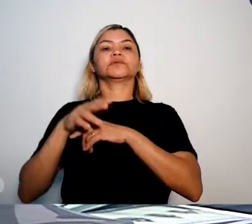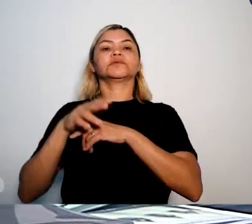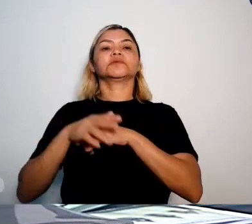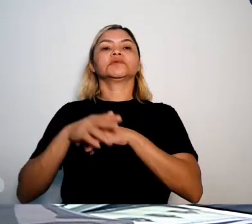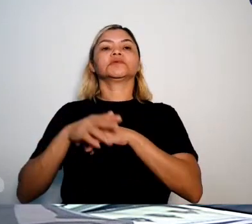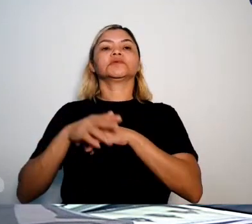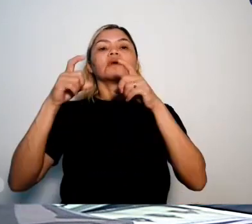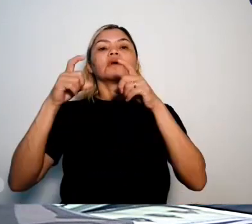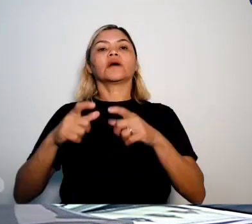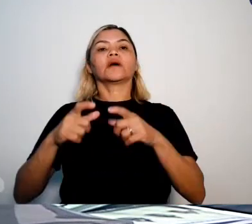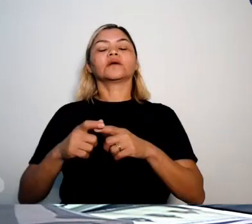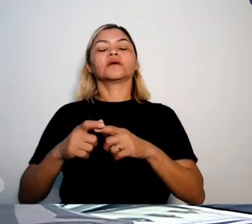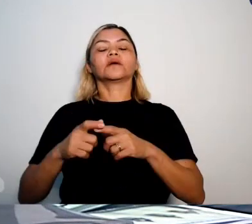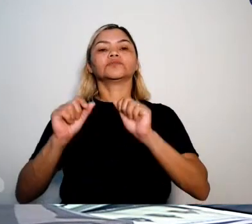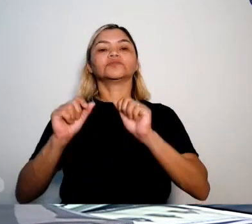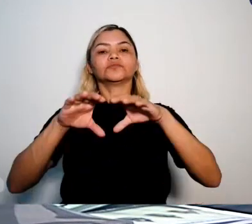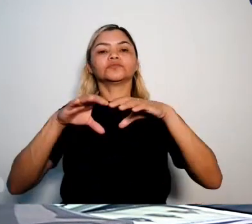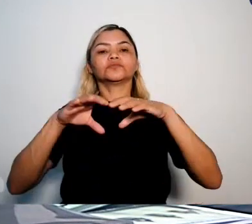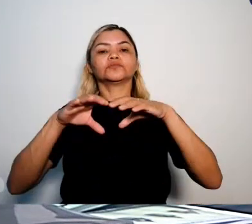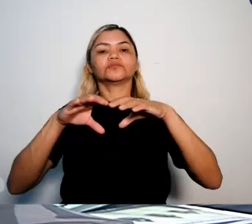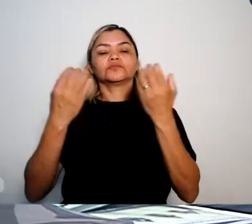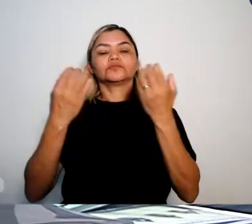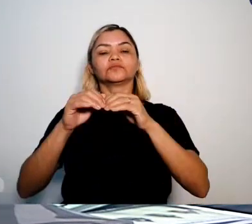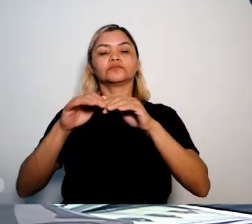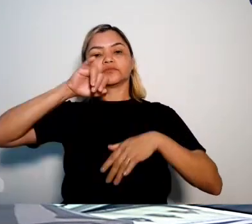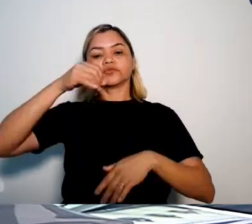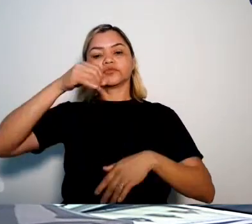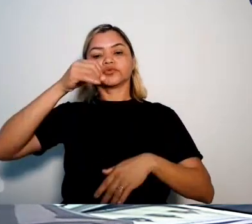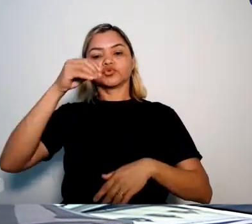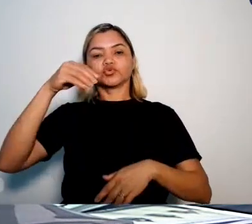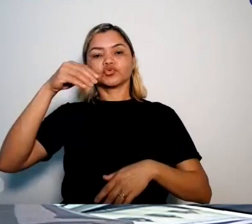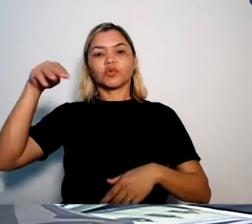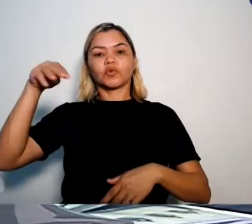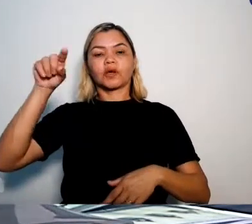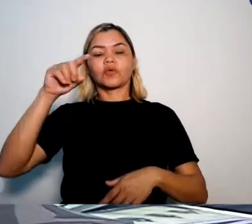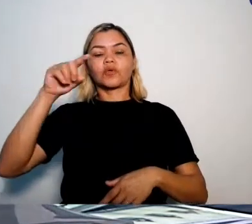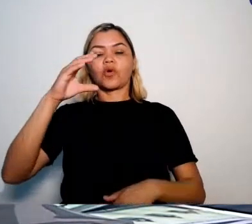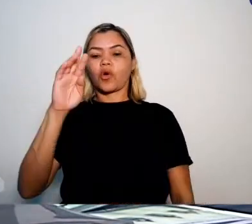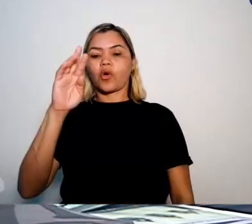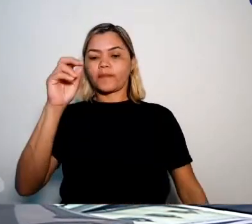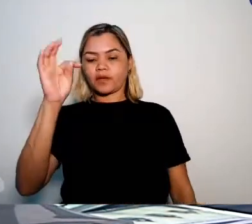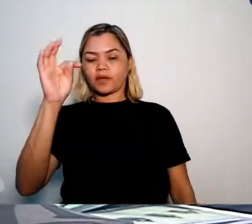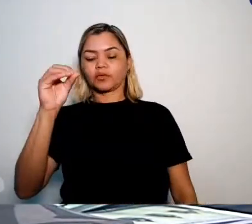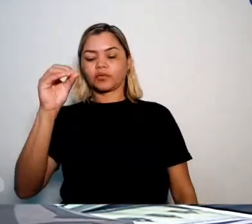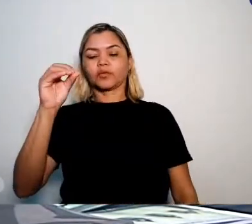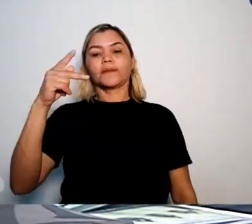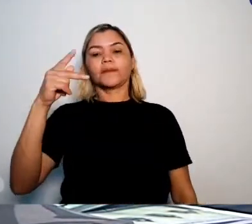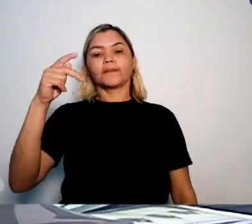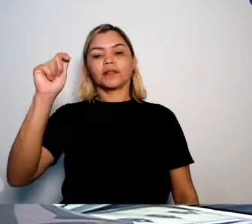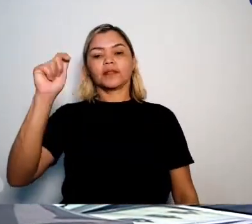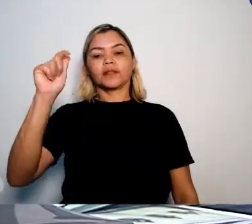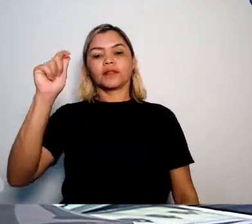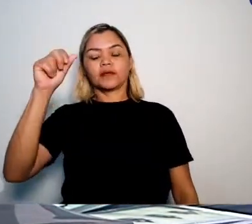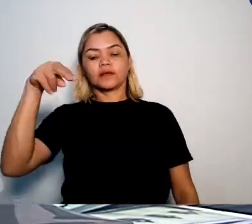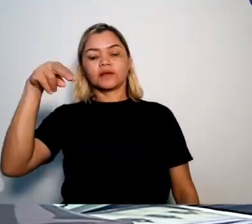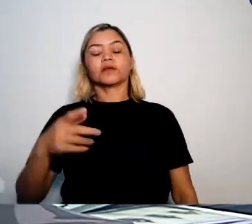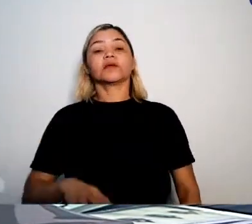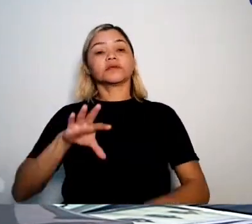João Roberto Pilan, Inca, proporcionando mais segurança no local.